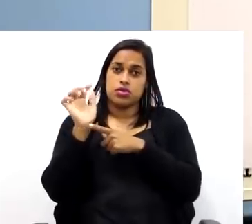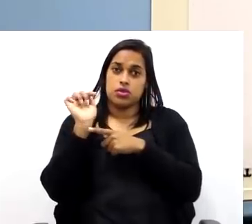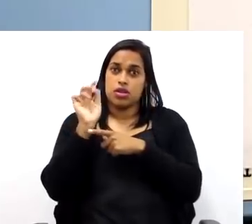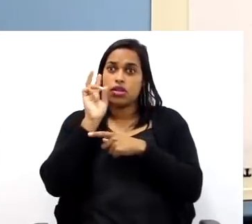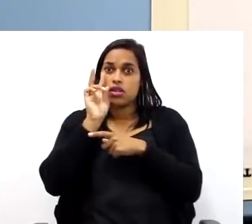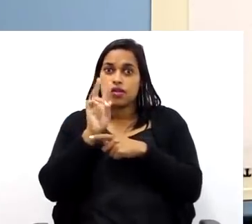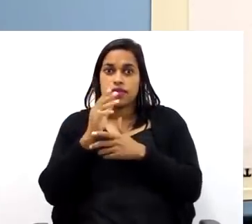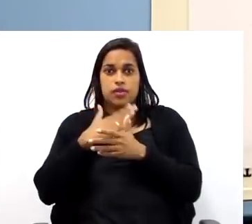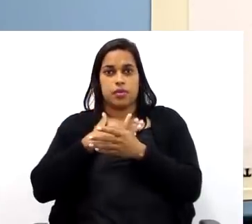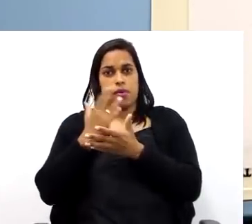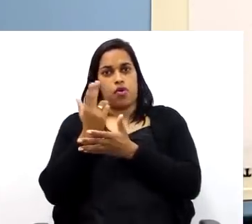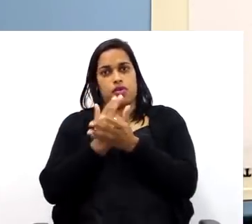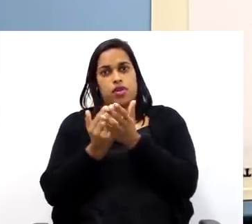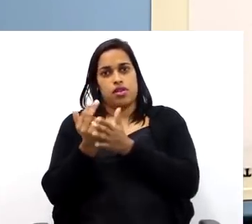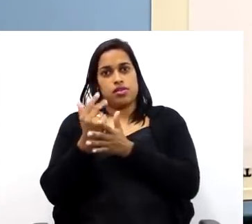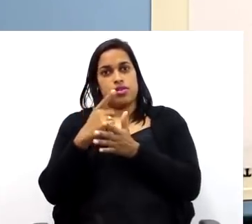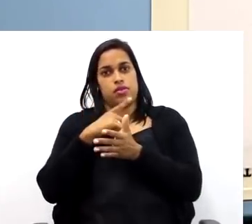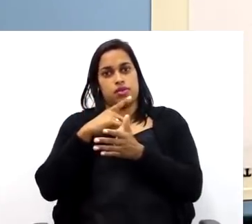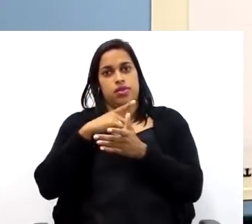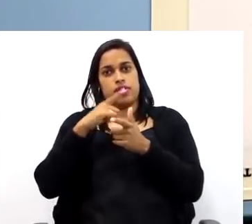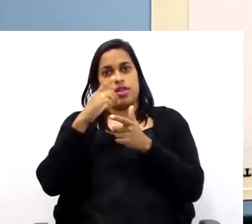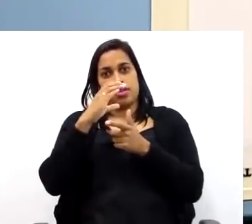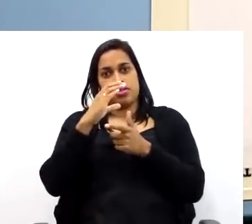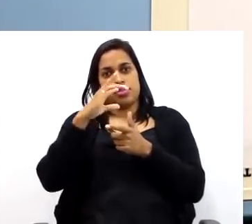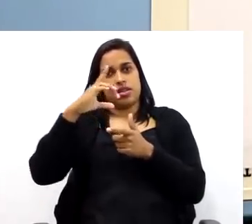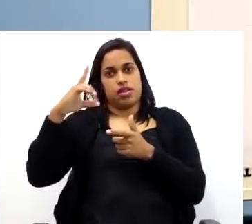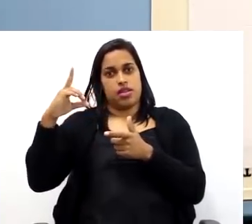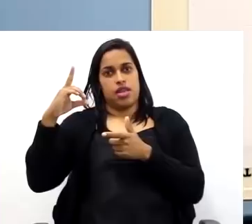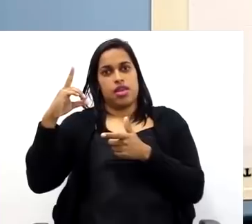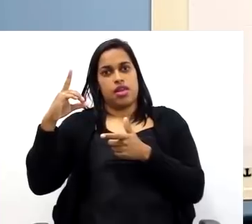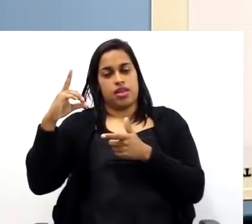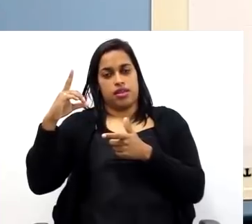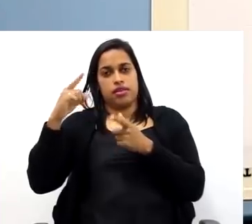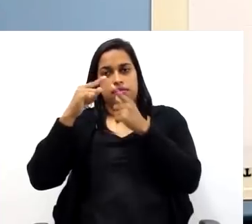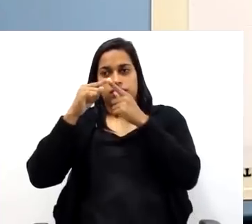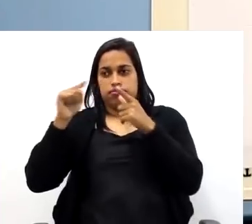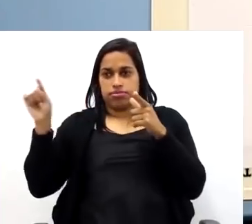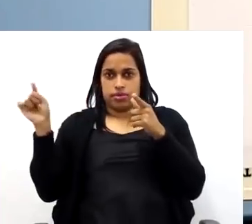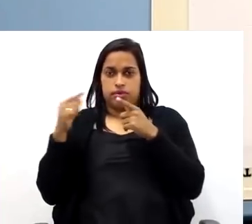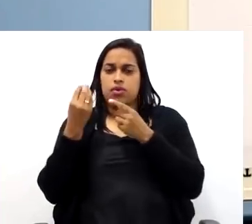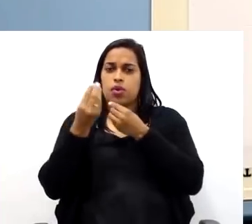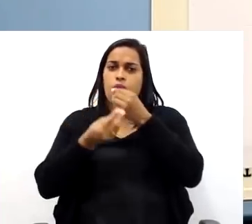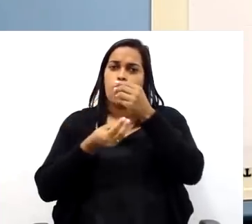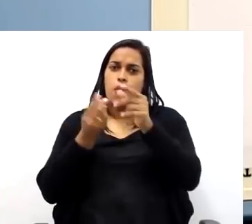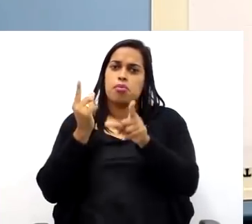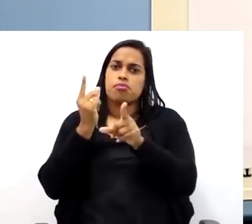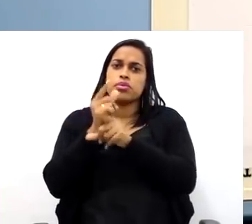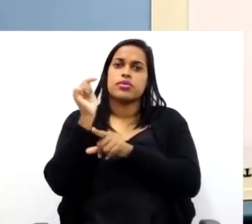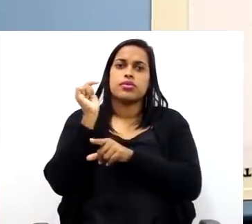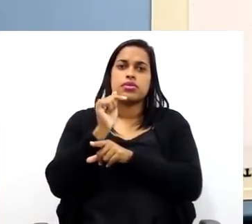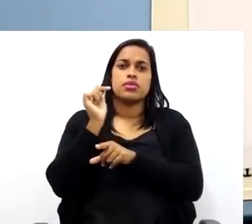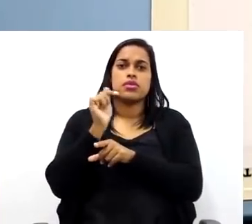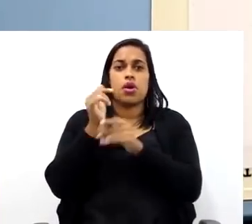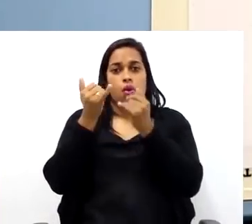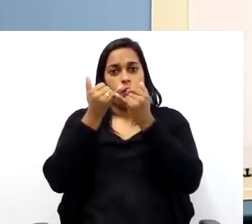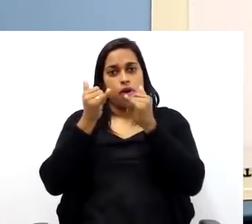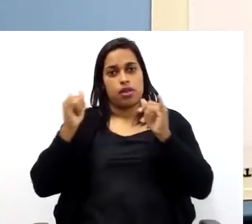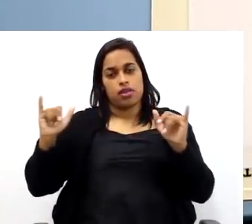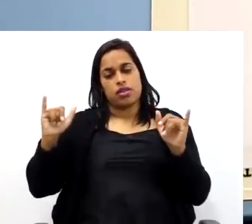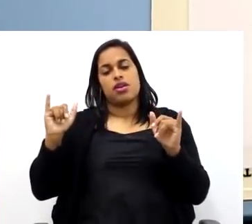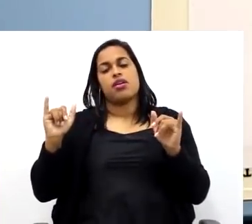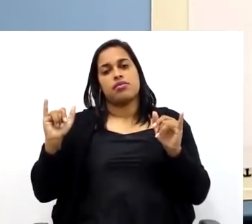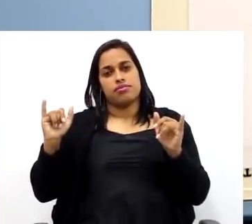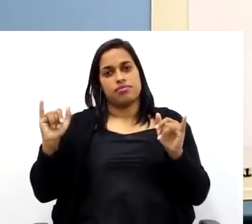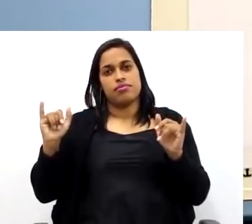o meu desenho que existe essa aresta CD que está por trás. Então, como é que eu indico isso? Através de uma linha